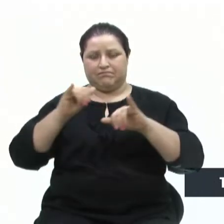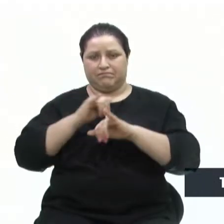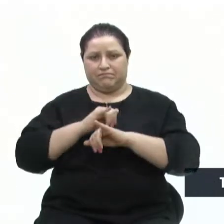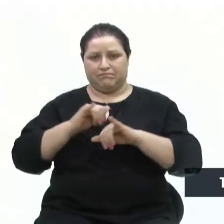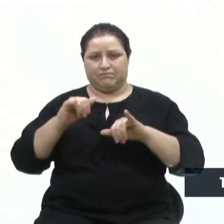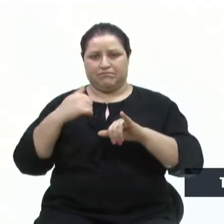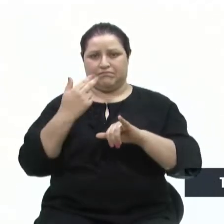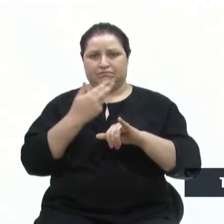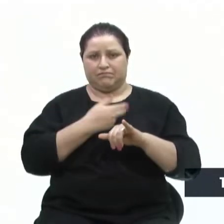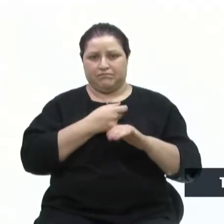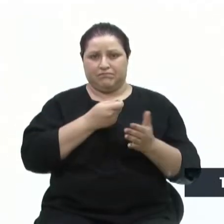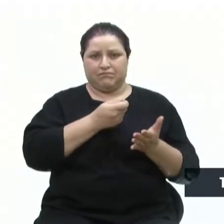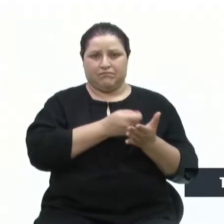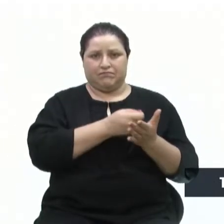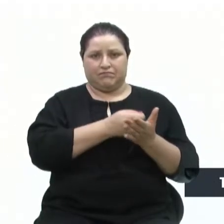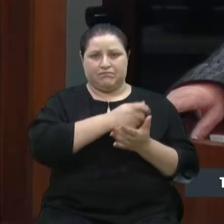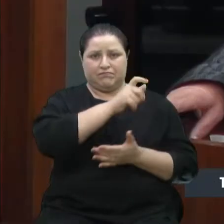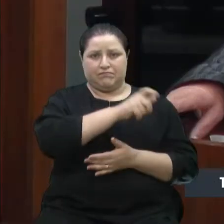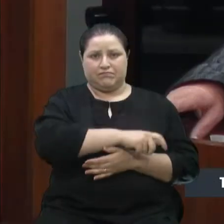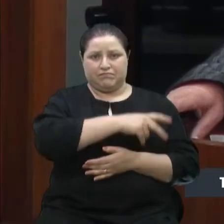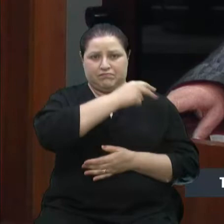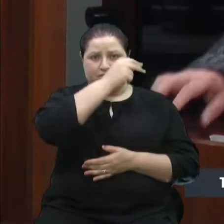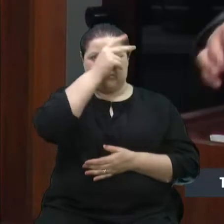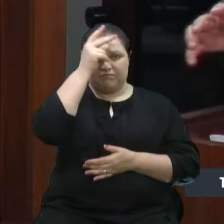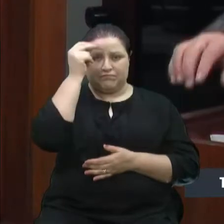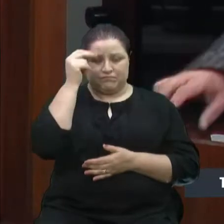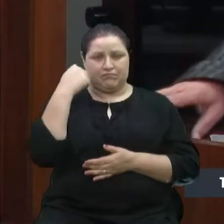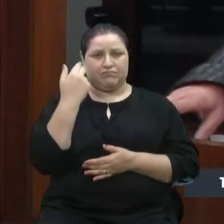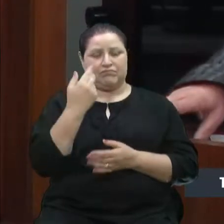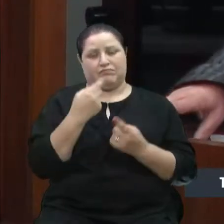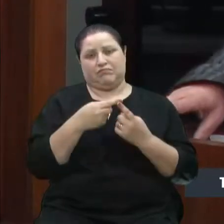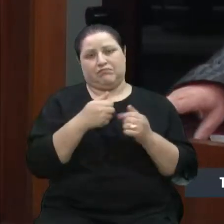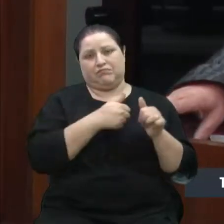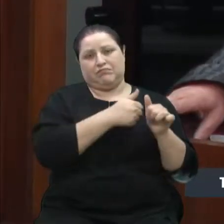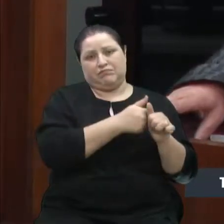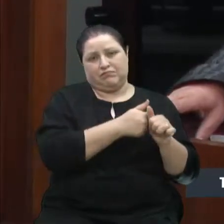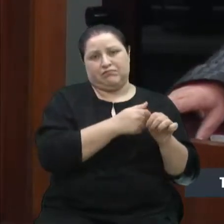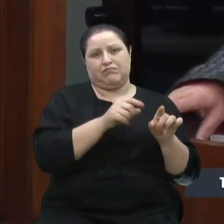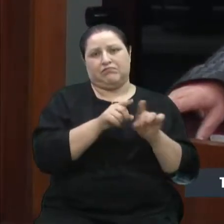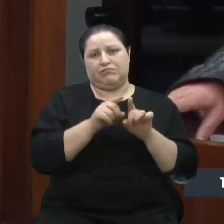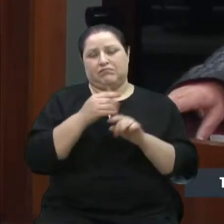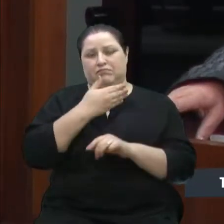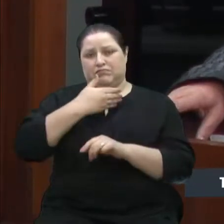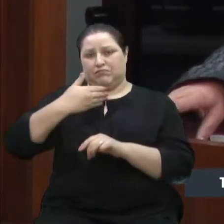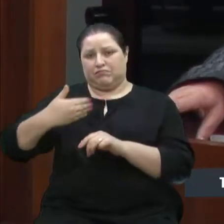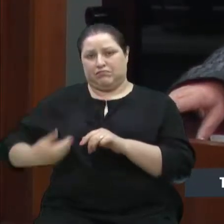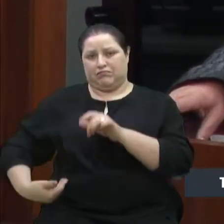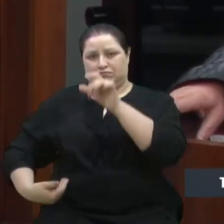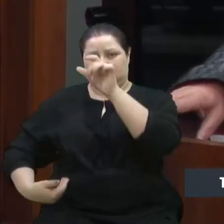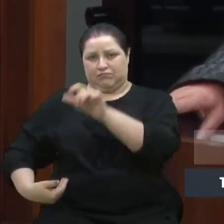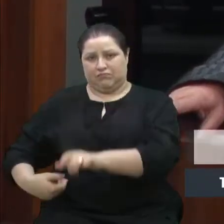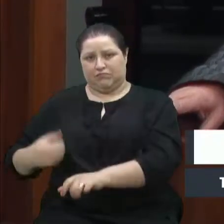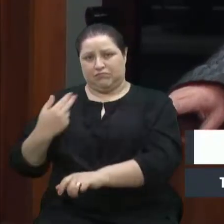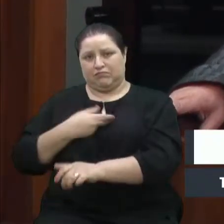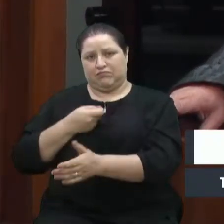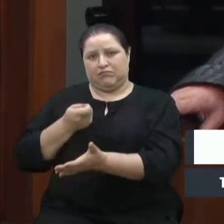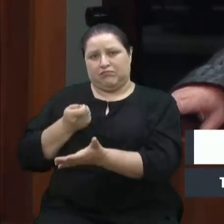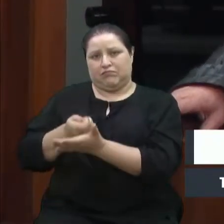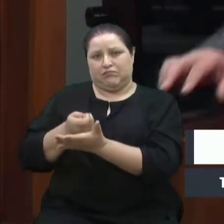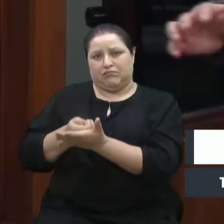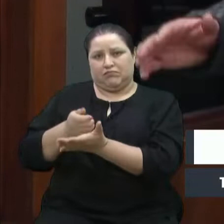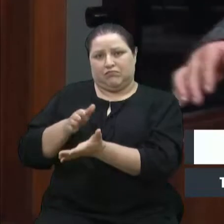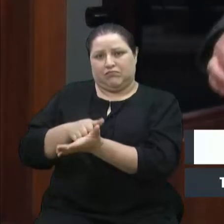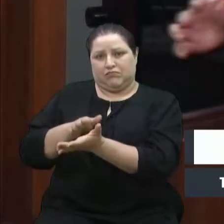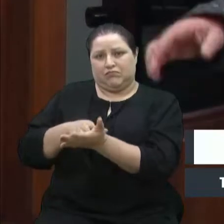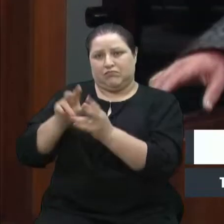nós cobramos o prefeito é o que tá mais perto de nós nós cobramos do Governador essas questões de